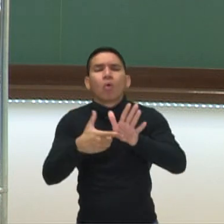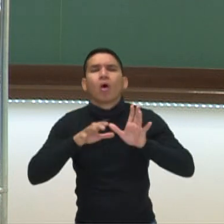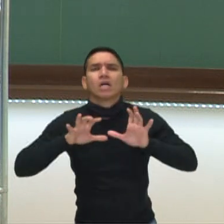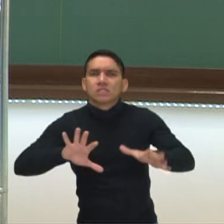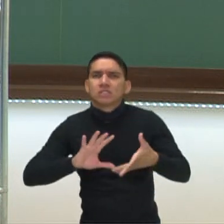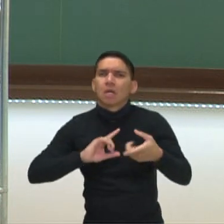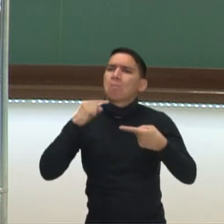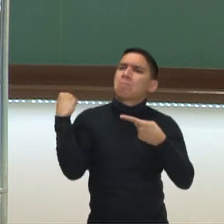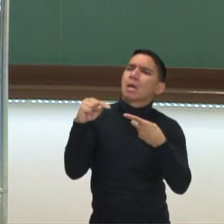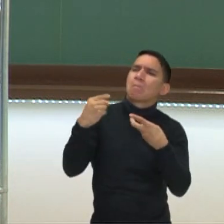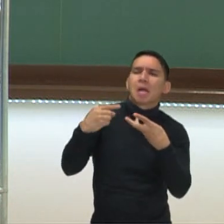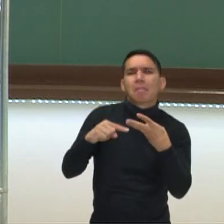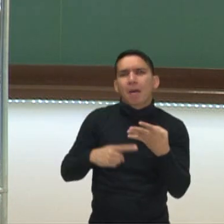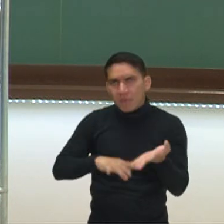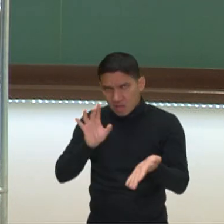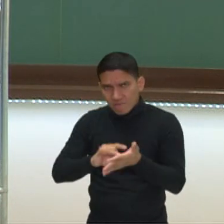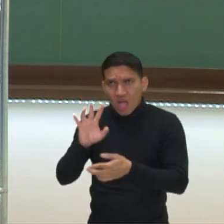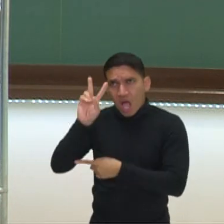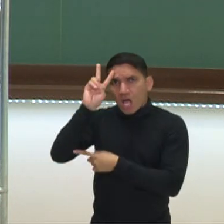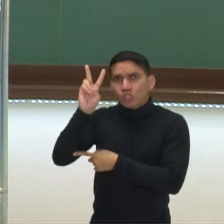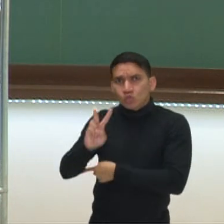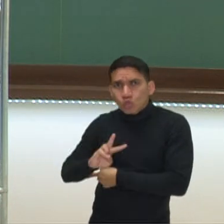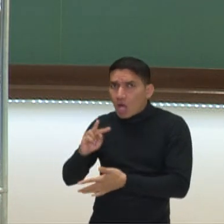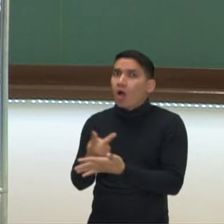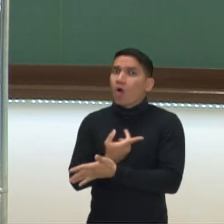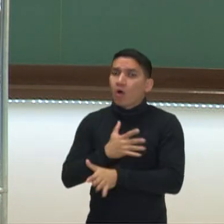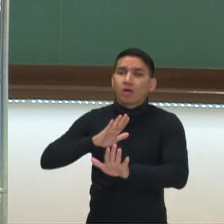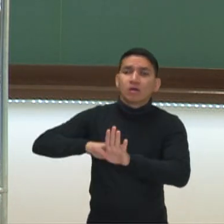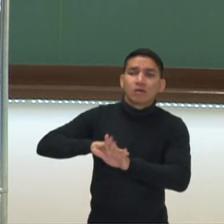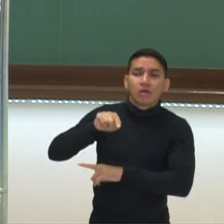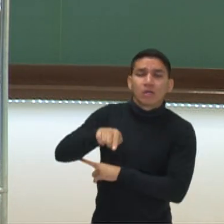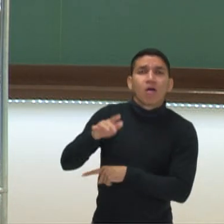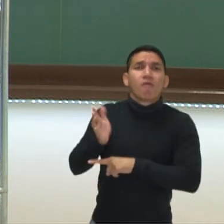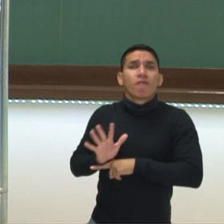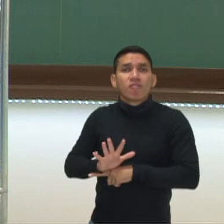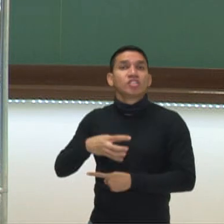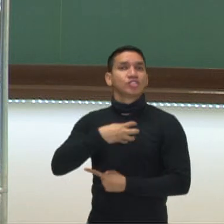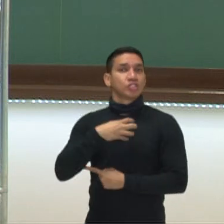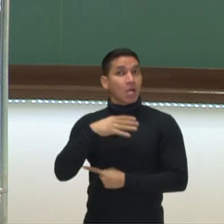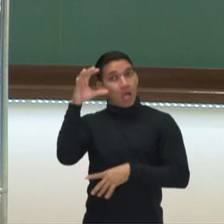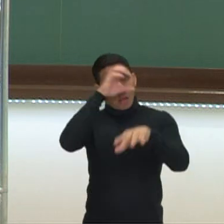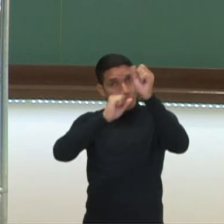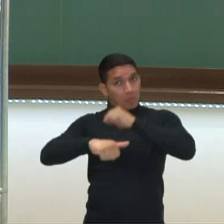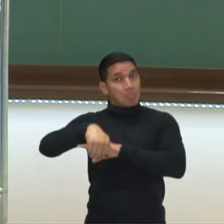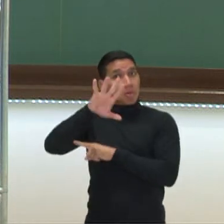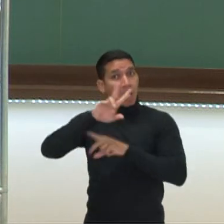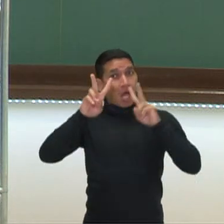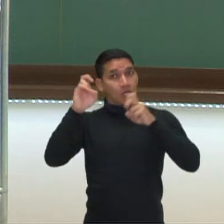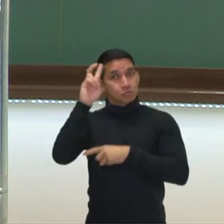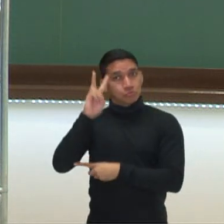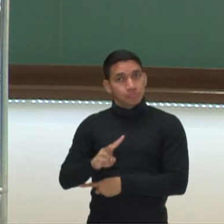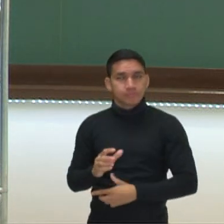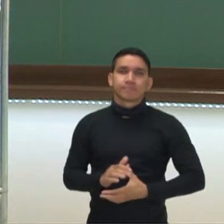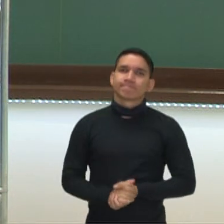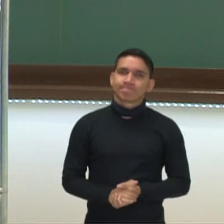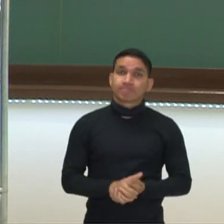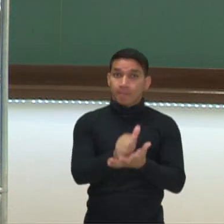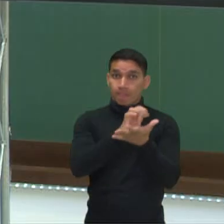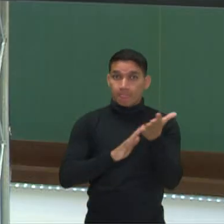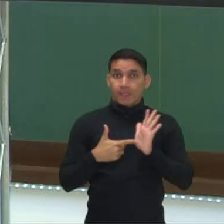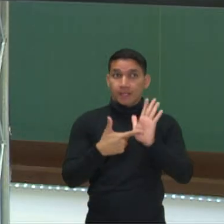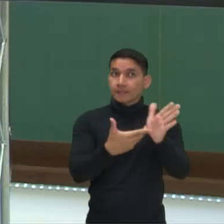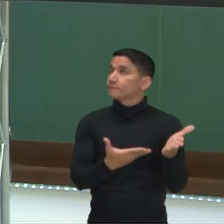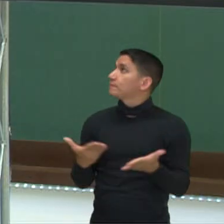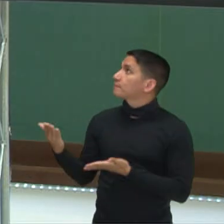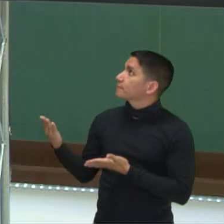quais os fatos históricos que estão por trás daquele filme. É uma boa maneira de você aprender um pouco mais de história. Um exercício aí